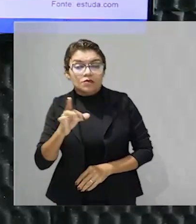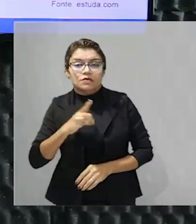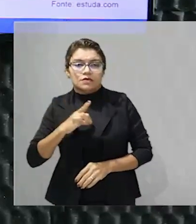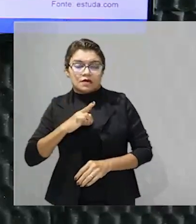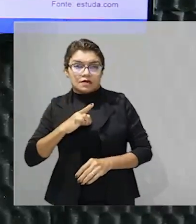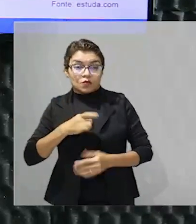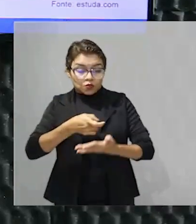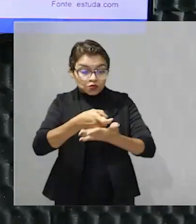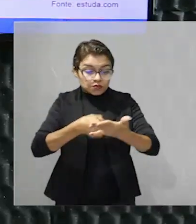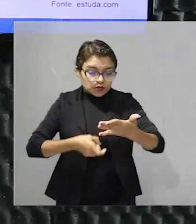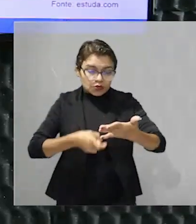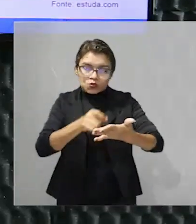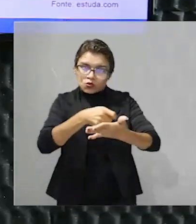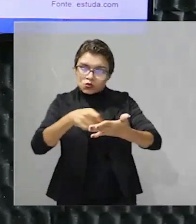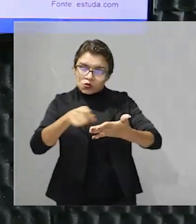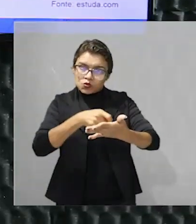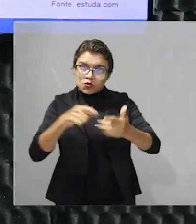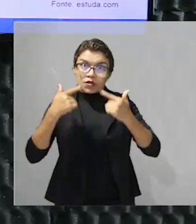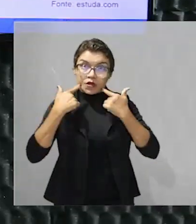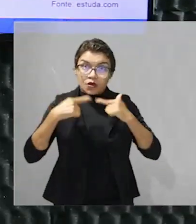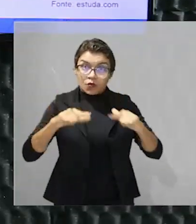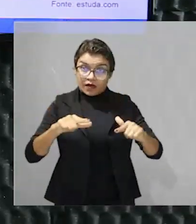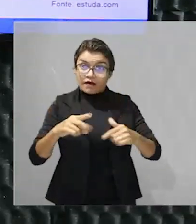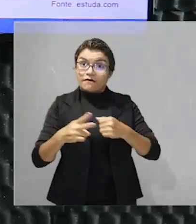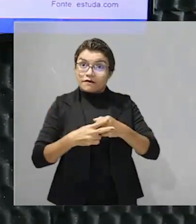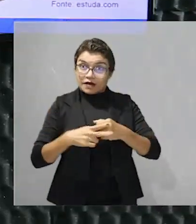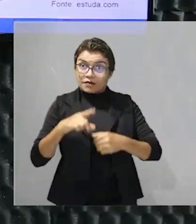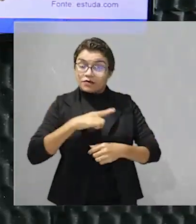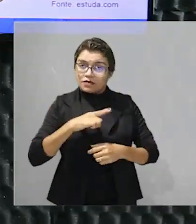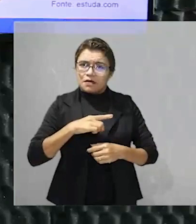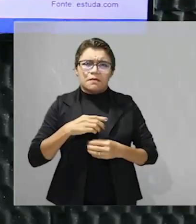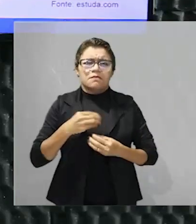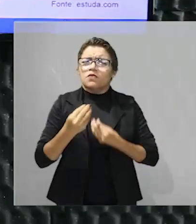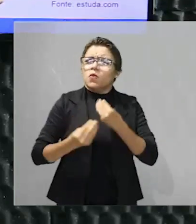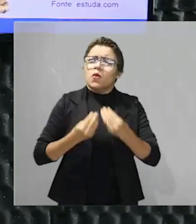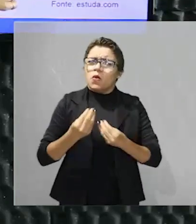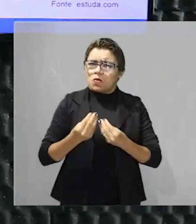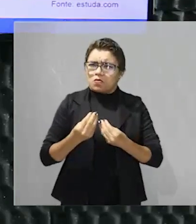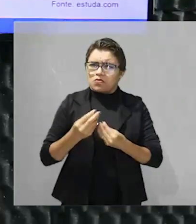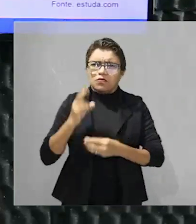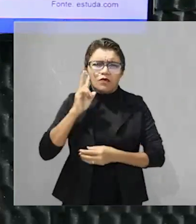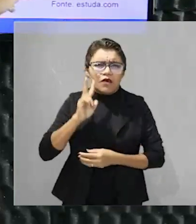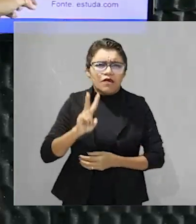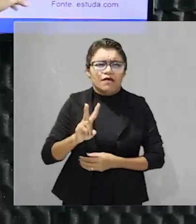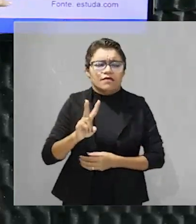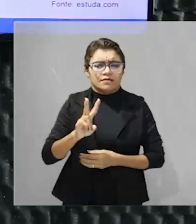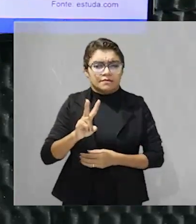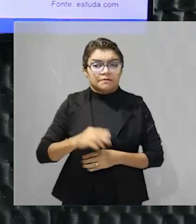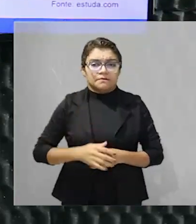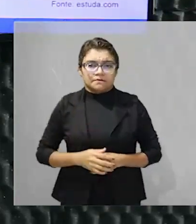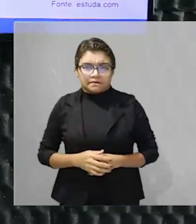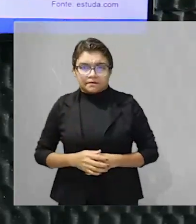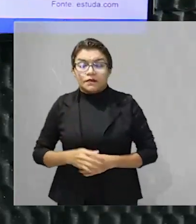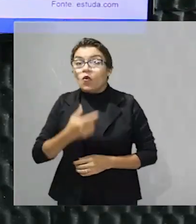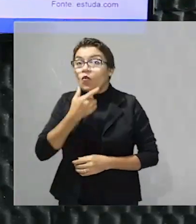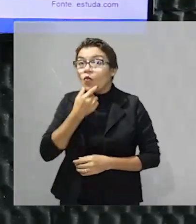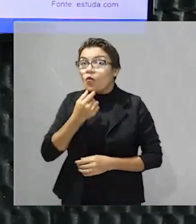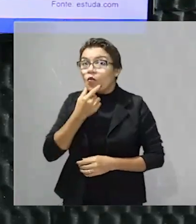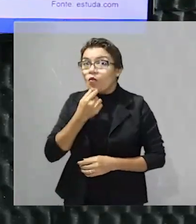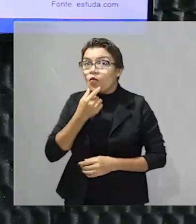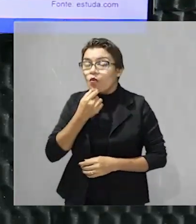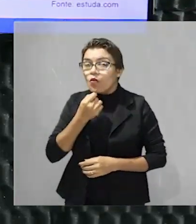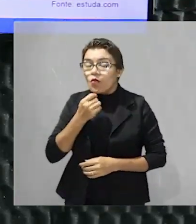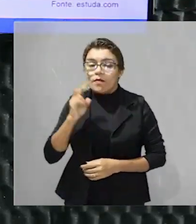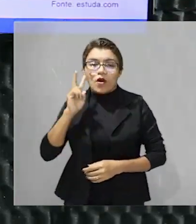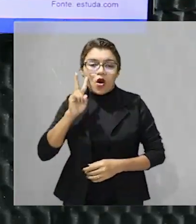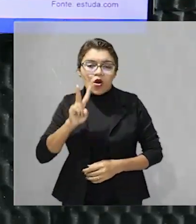texto escrito, que é a linguagem verbal. Mas o que é que me chama a atenção na imagem? Esse homem está vidrado no